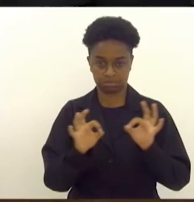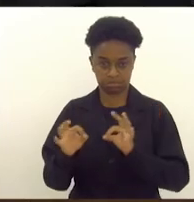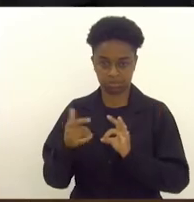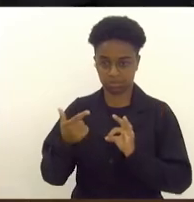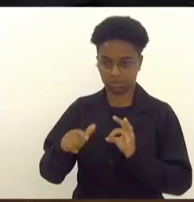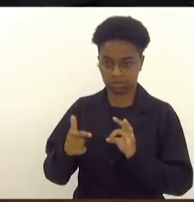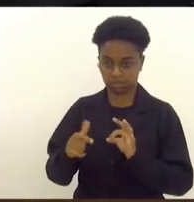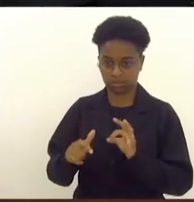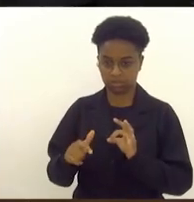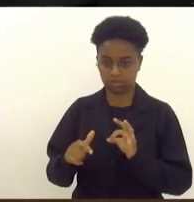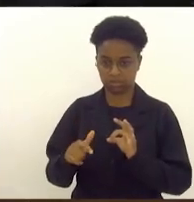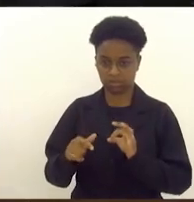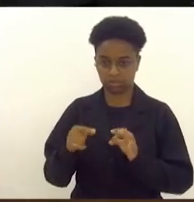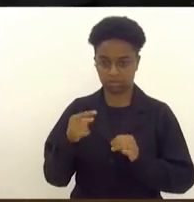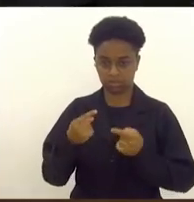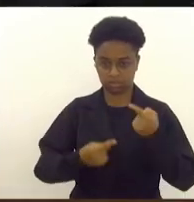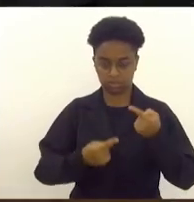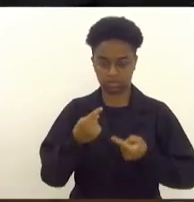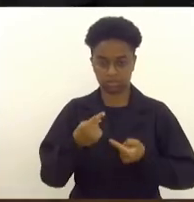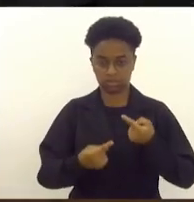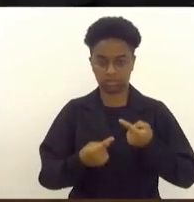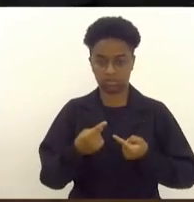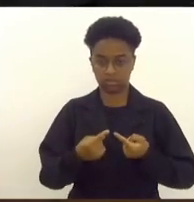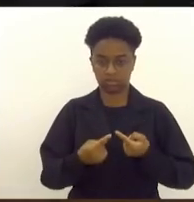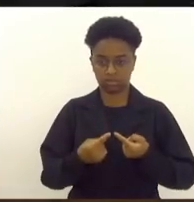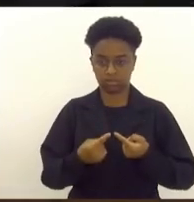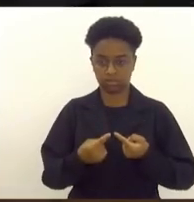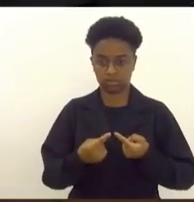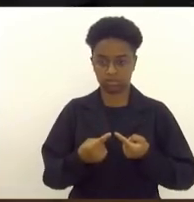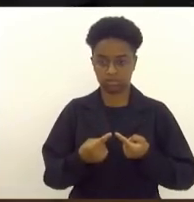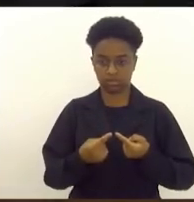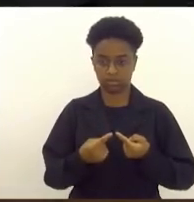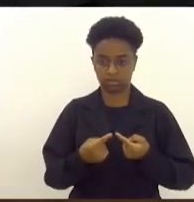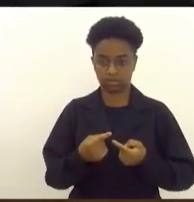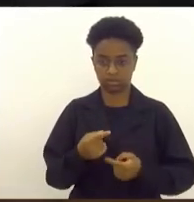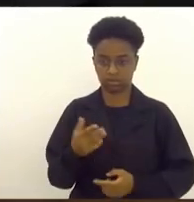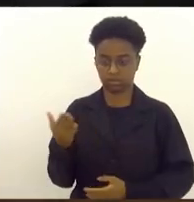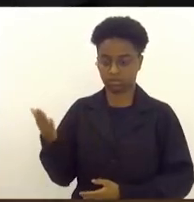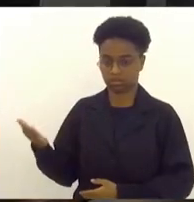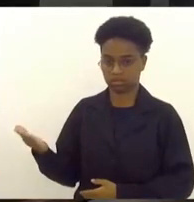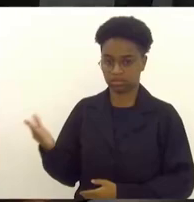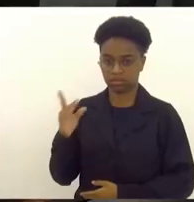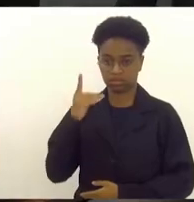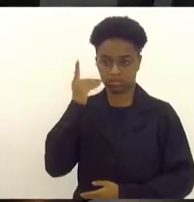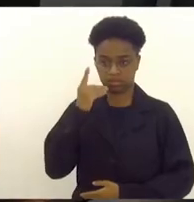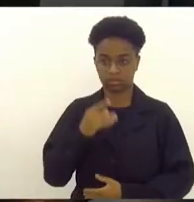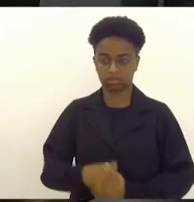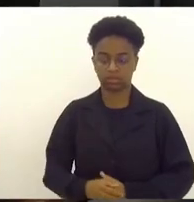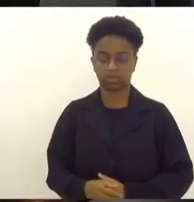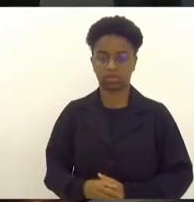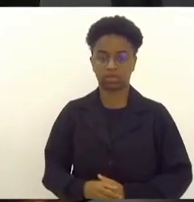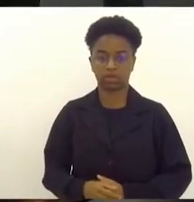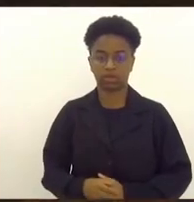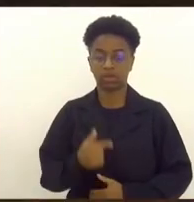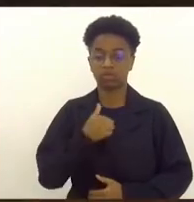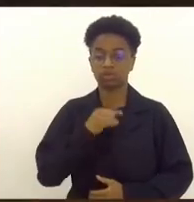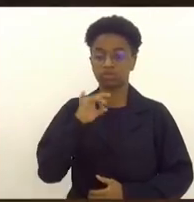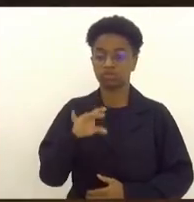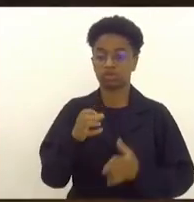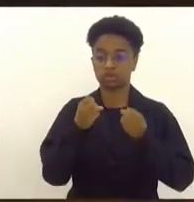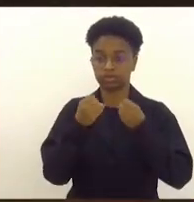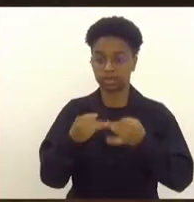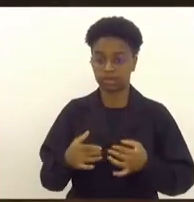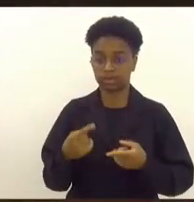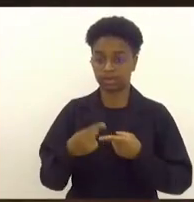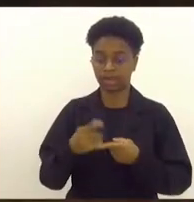mais havendo a tratar somente pela ordem só para justificar